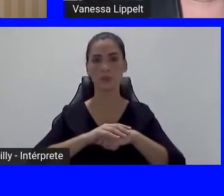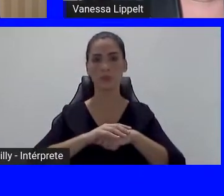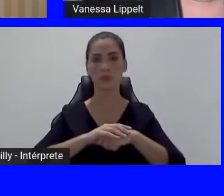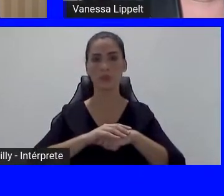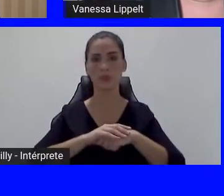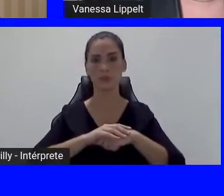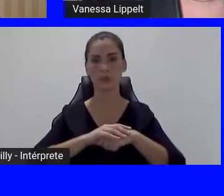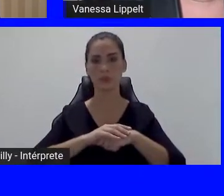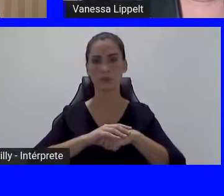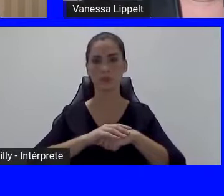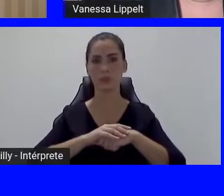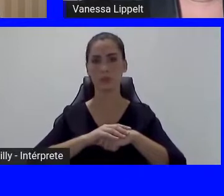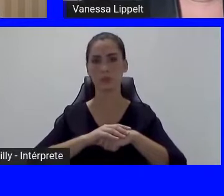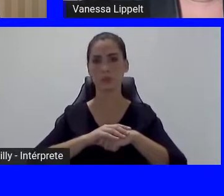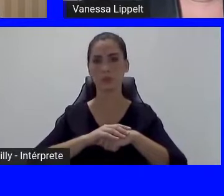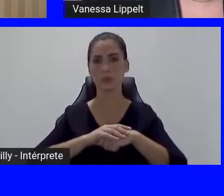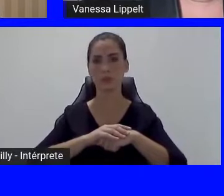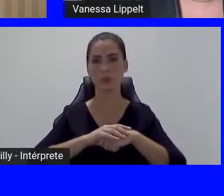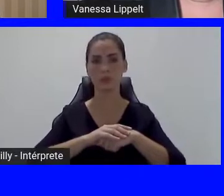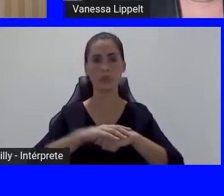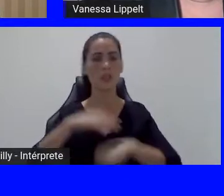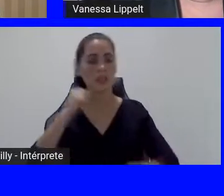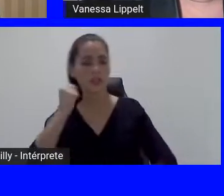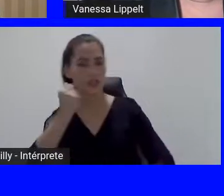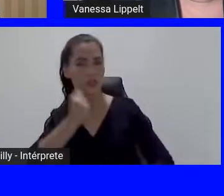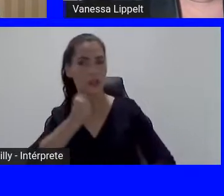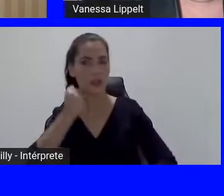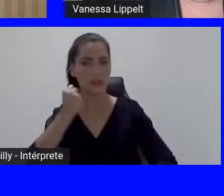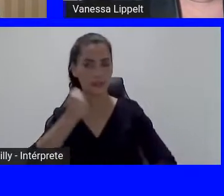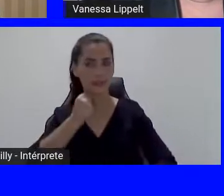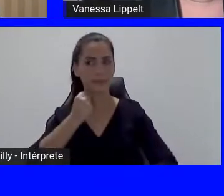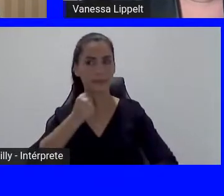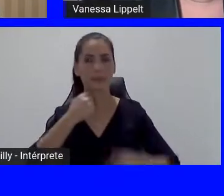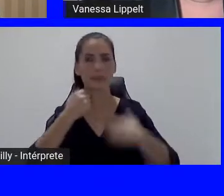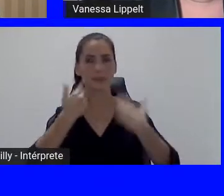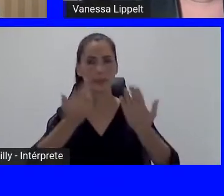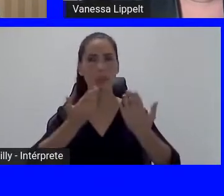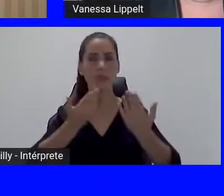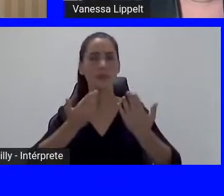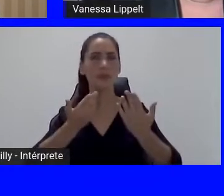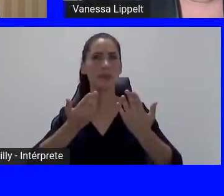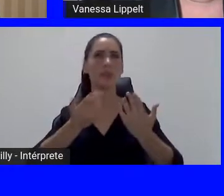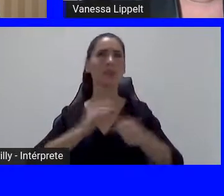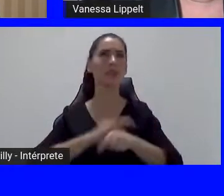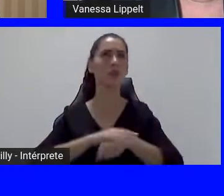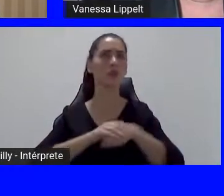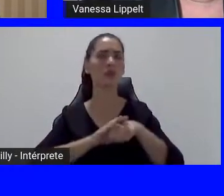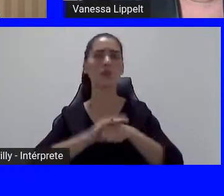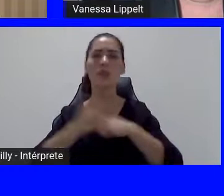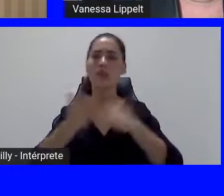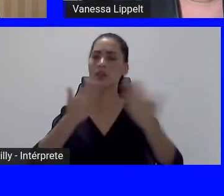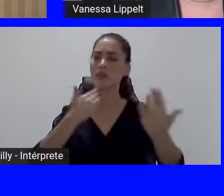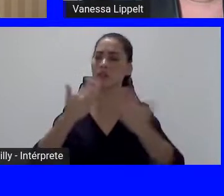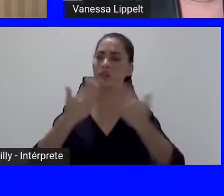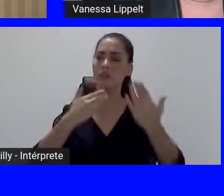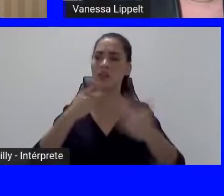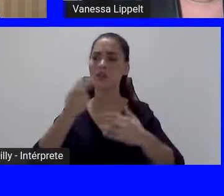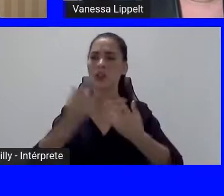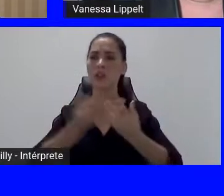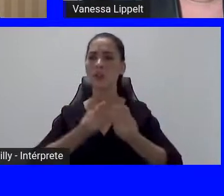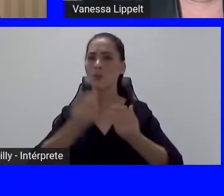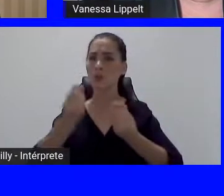Senadora, no curso dessas conversas, também está se conversando muito sobre a possibilidade de